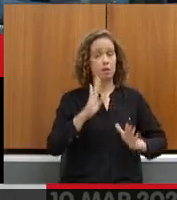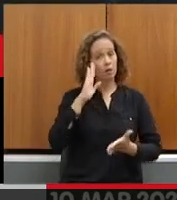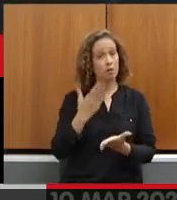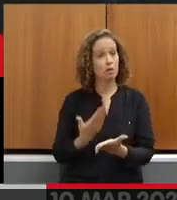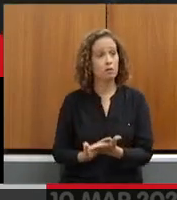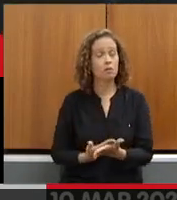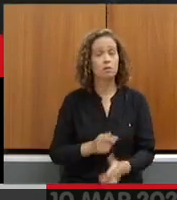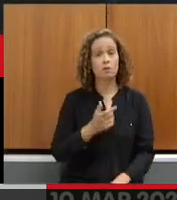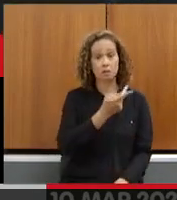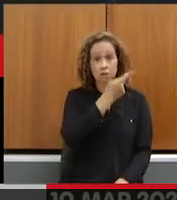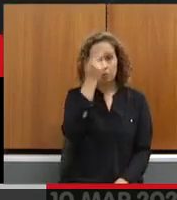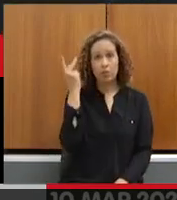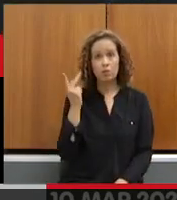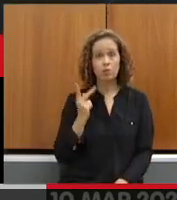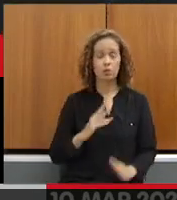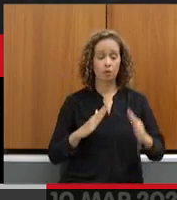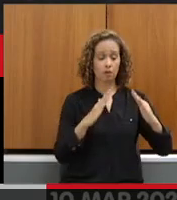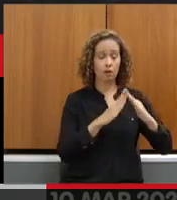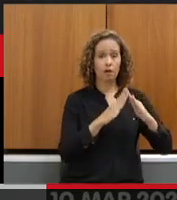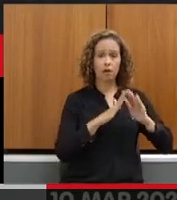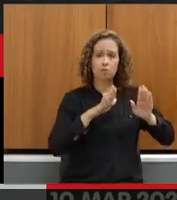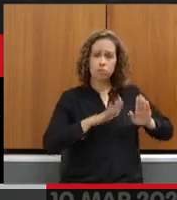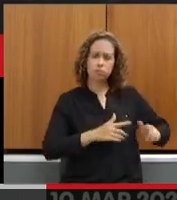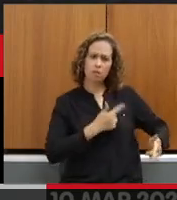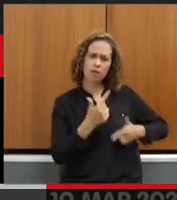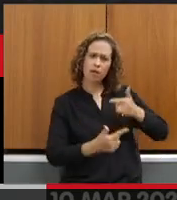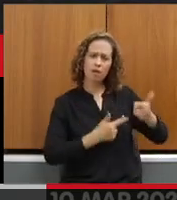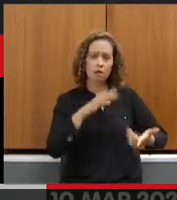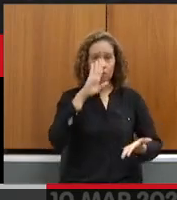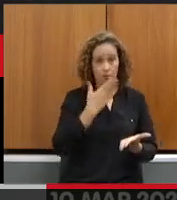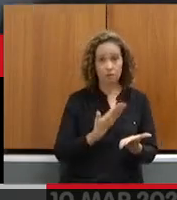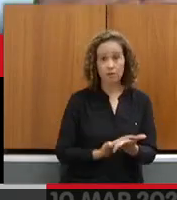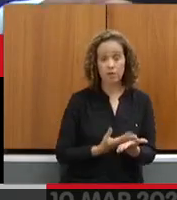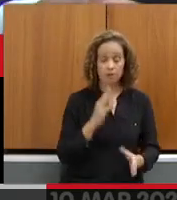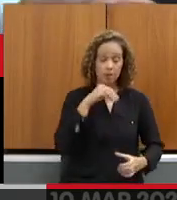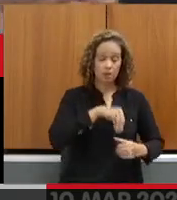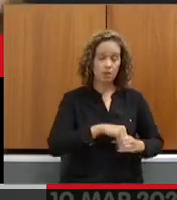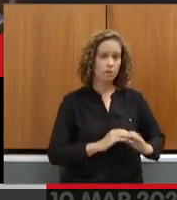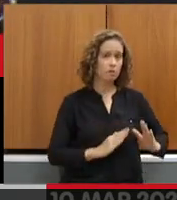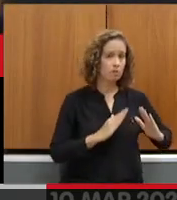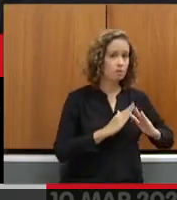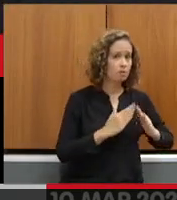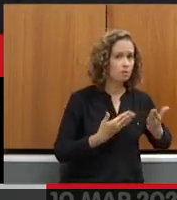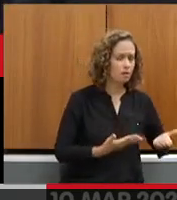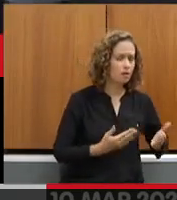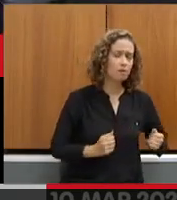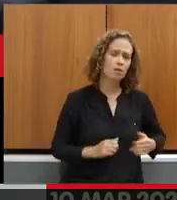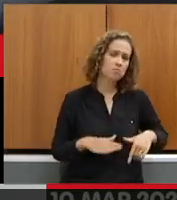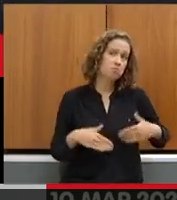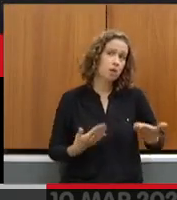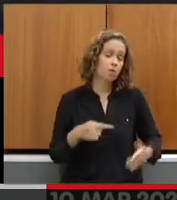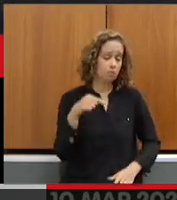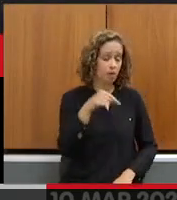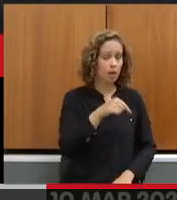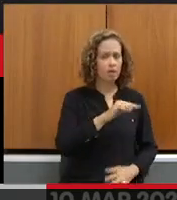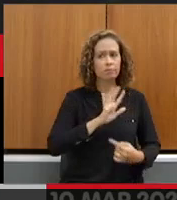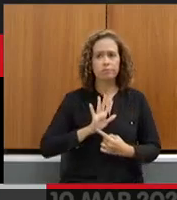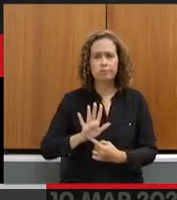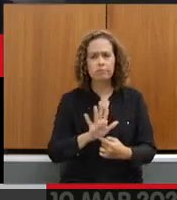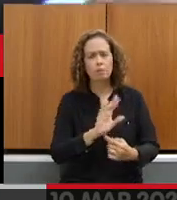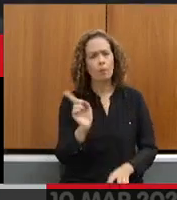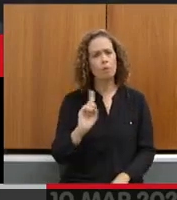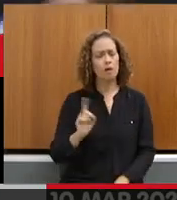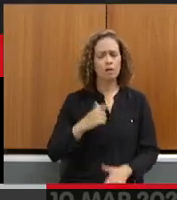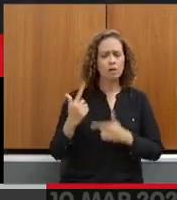e Home Office se tem a confiança para estar em casa e Home Office que ele não esteja se expondo se não se